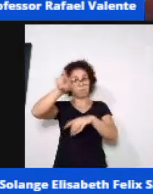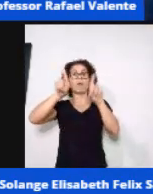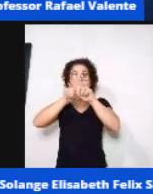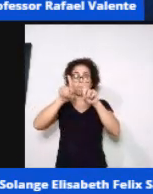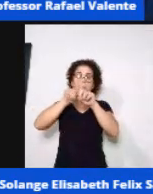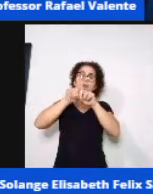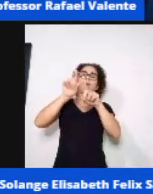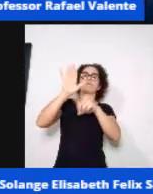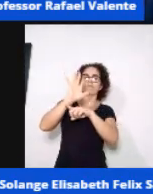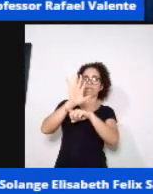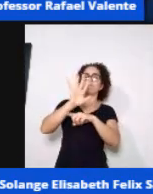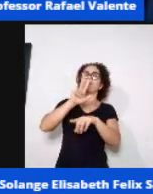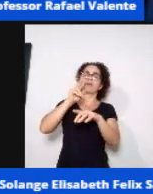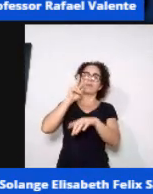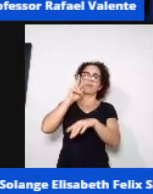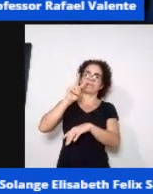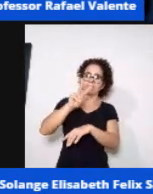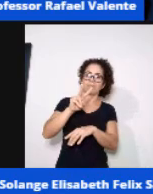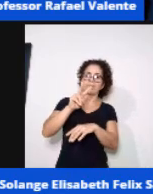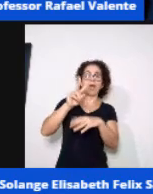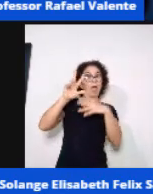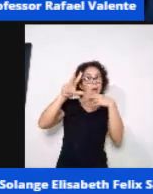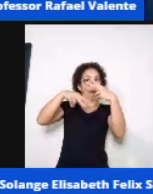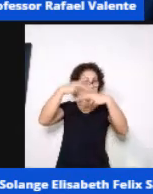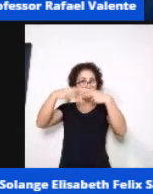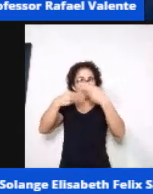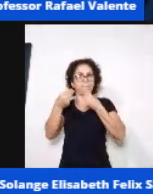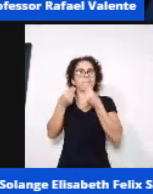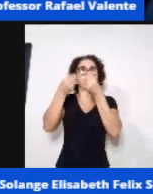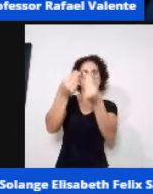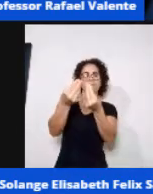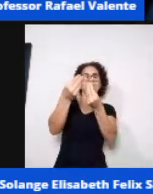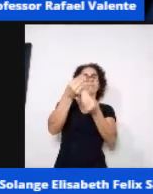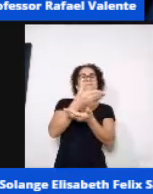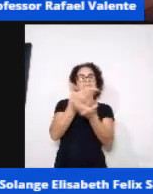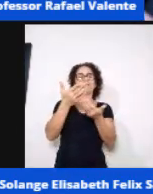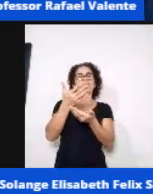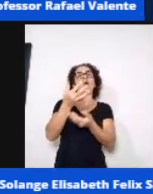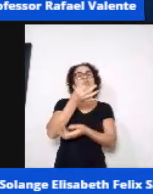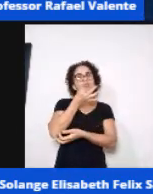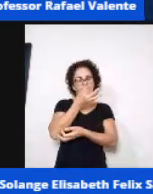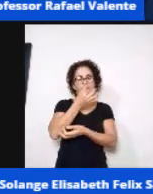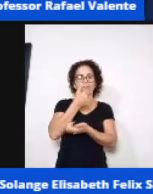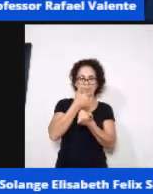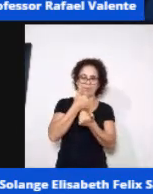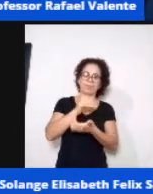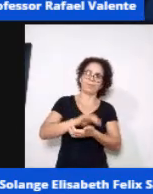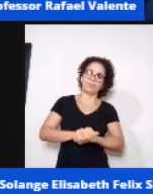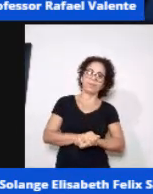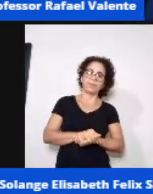Disney. Só o que eu tenho para... É um presente que eu estou dando para vocês. Uma dica, tá? Mais um.